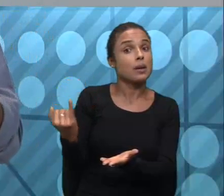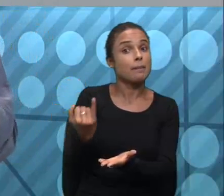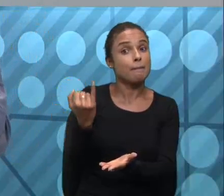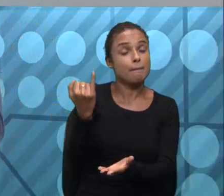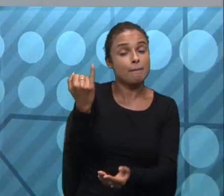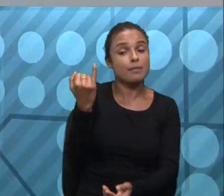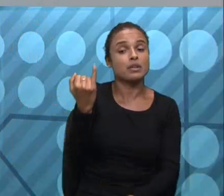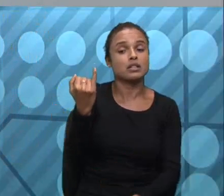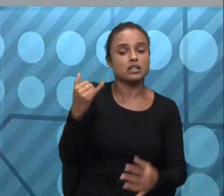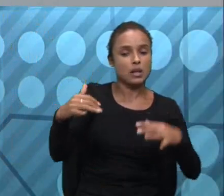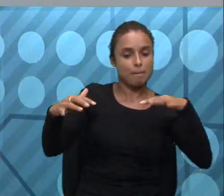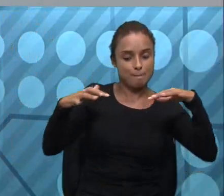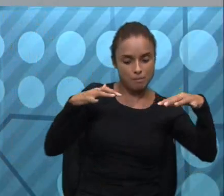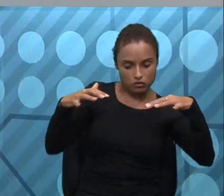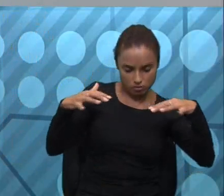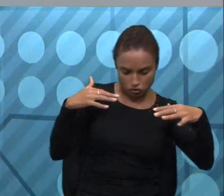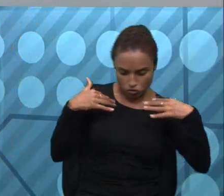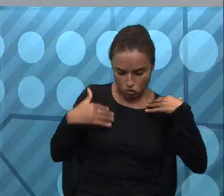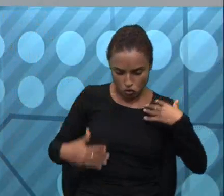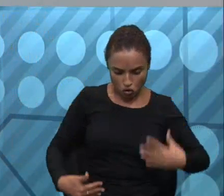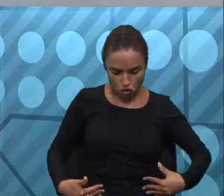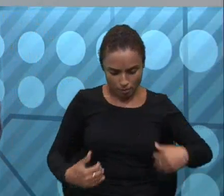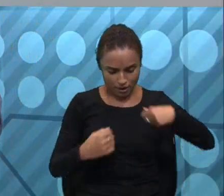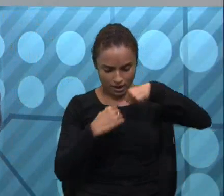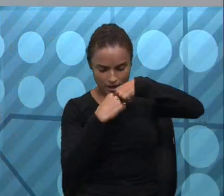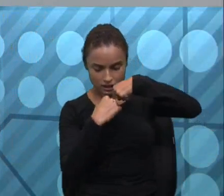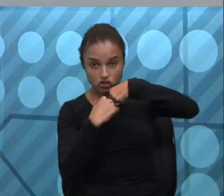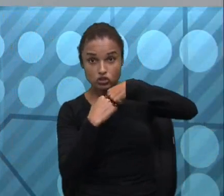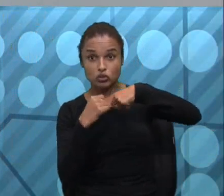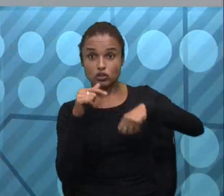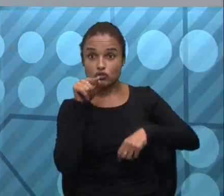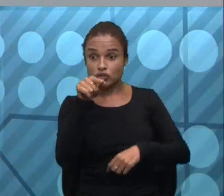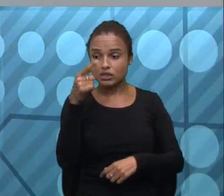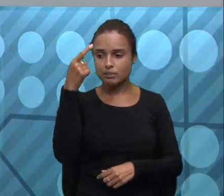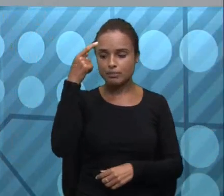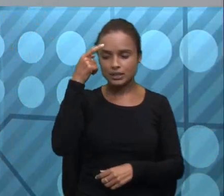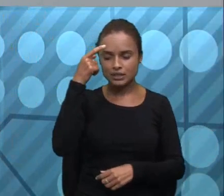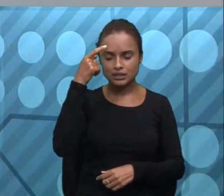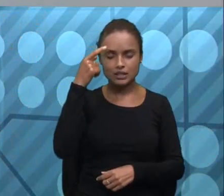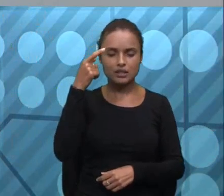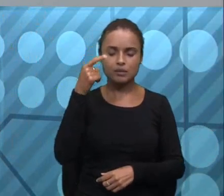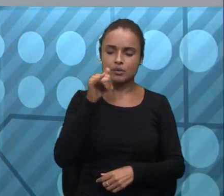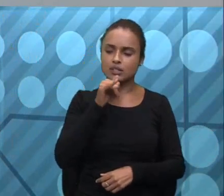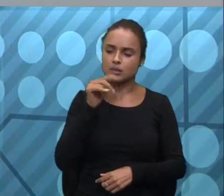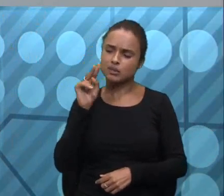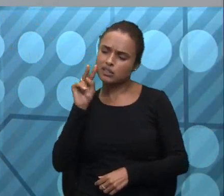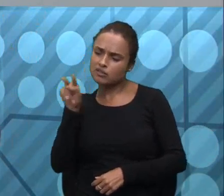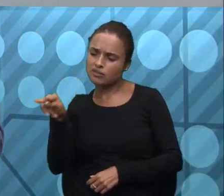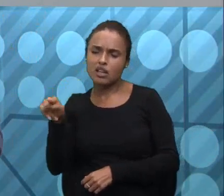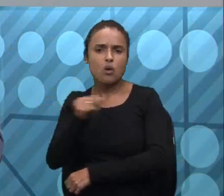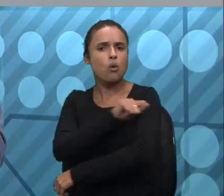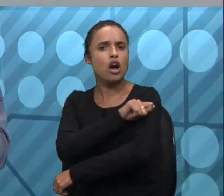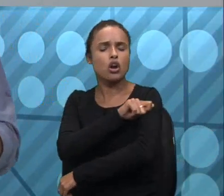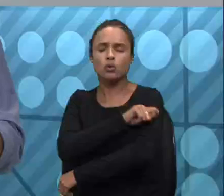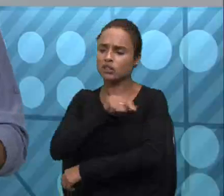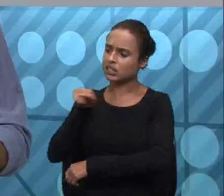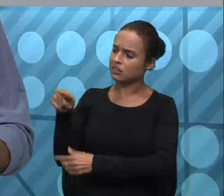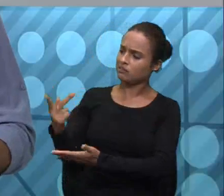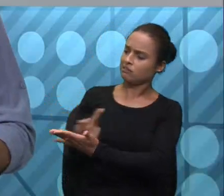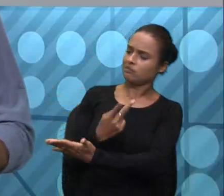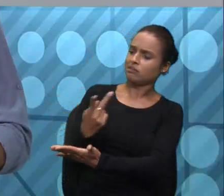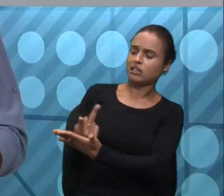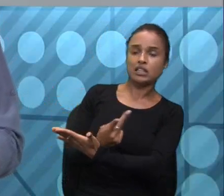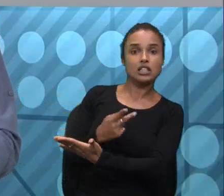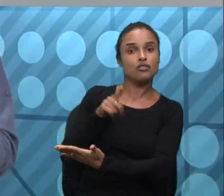você saber o movimento que aquela articulação faz para que você consiga corrigir o seu aluno, para que você conheça aquele